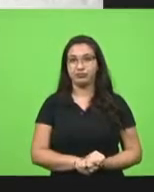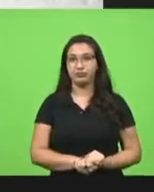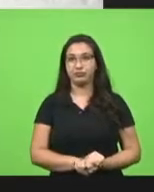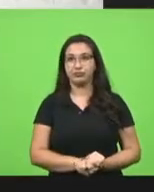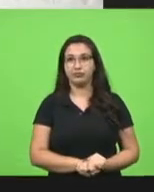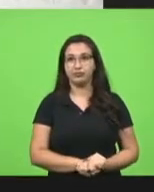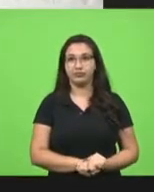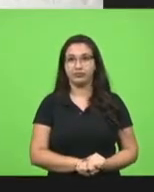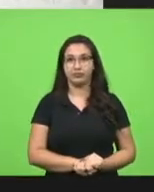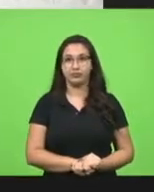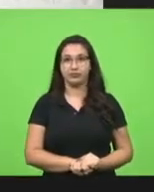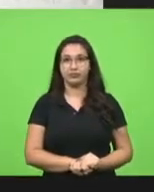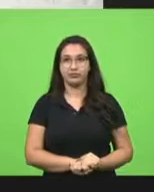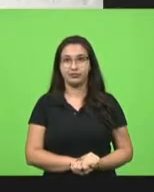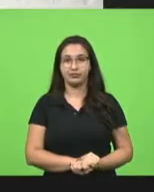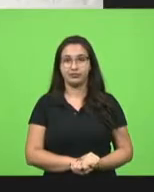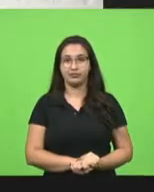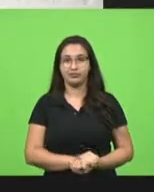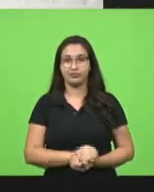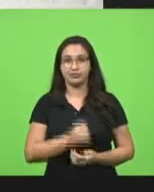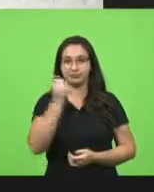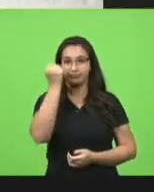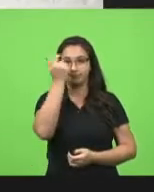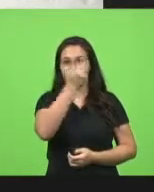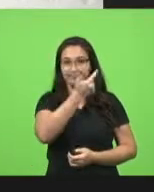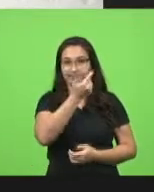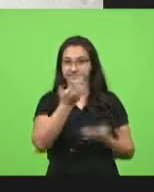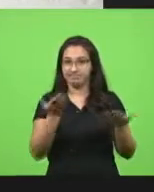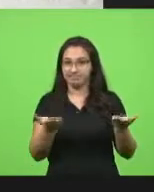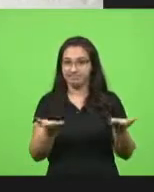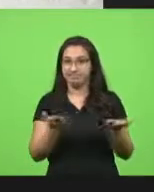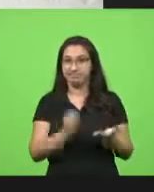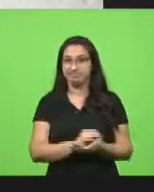Deputado Altair, para suas considerações finais.